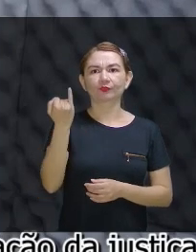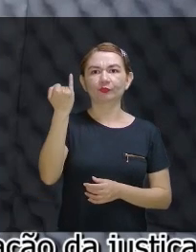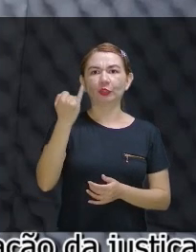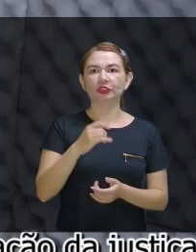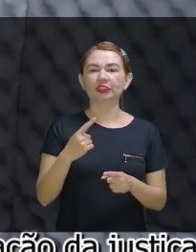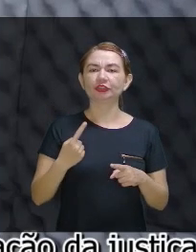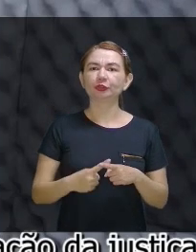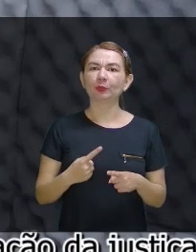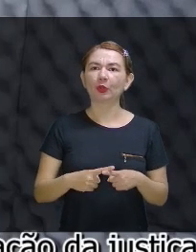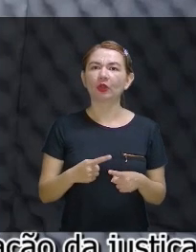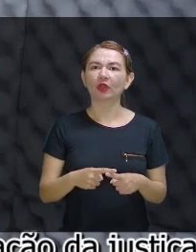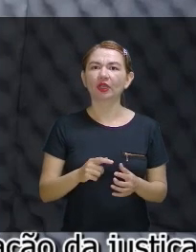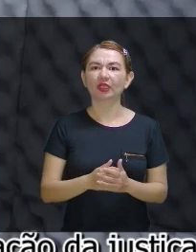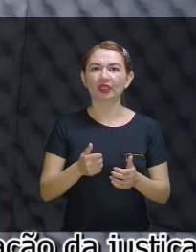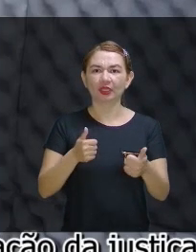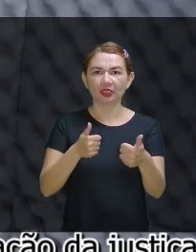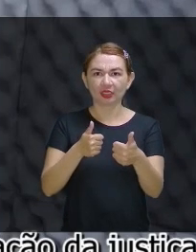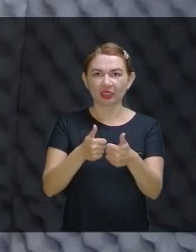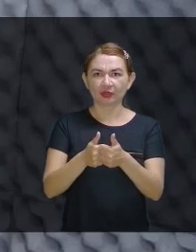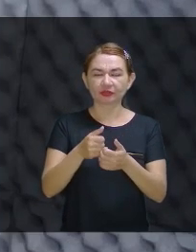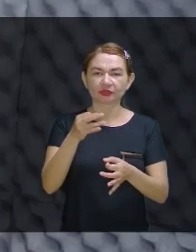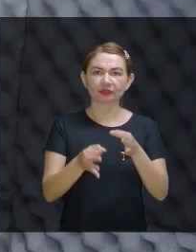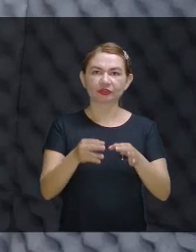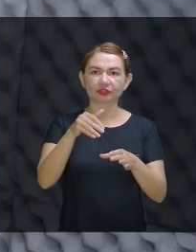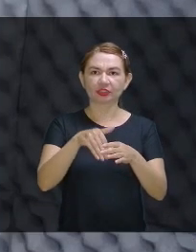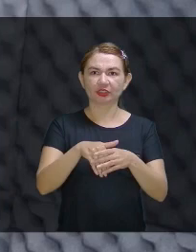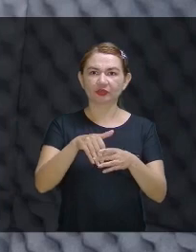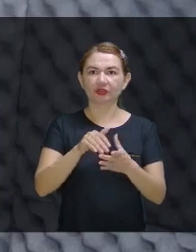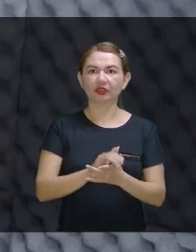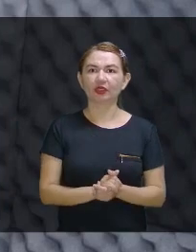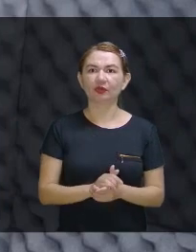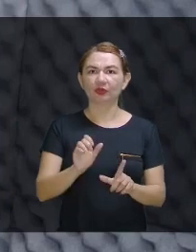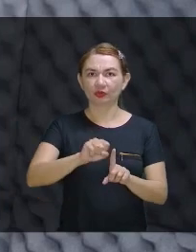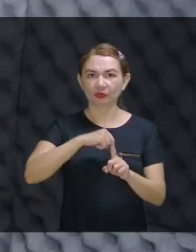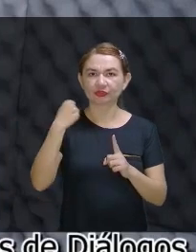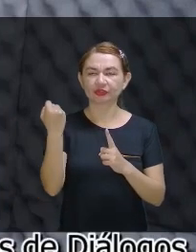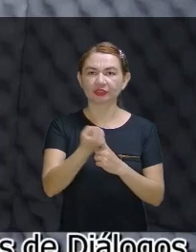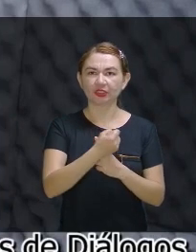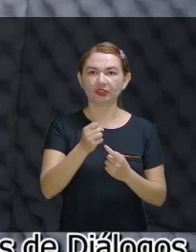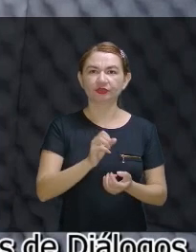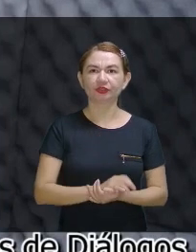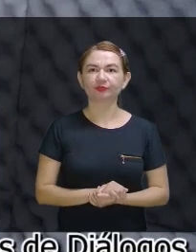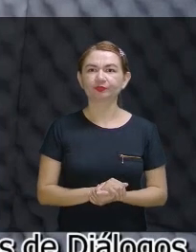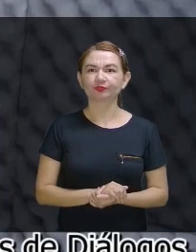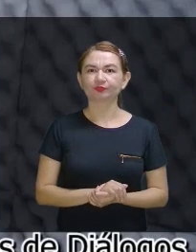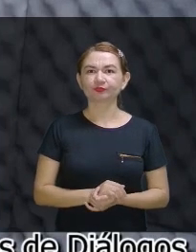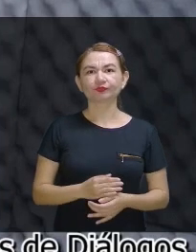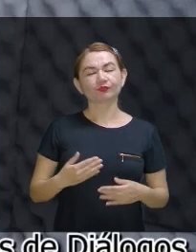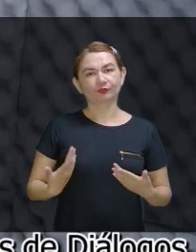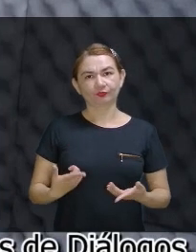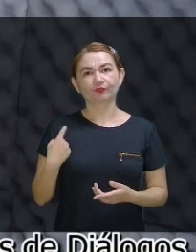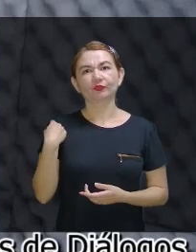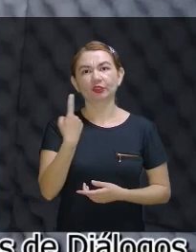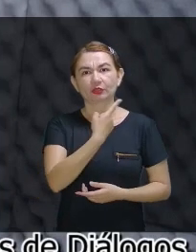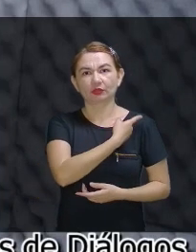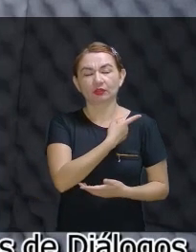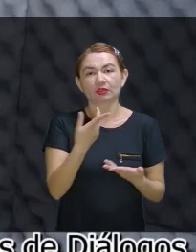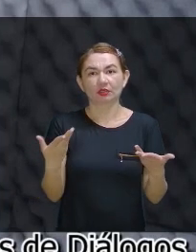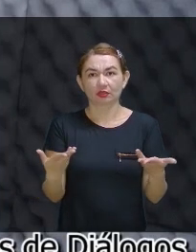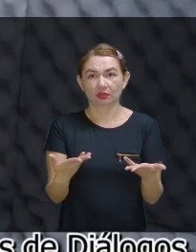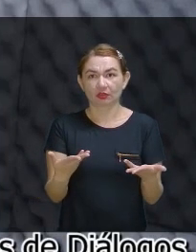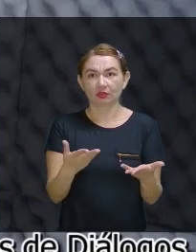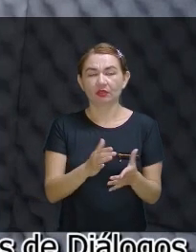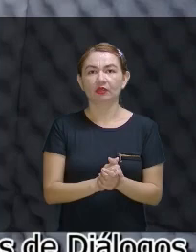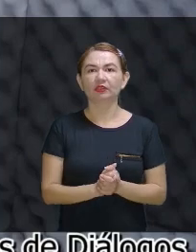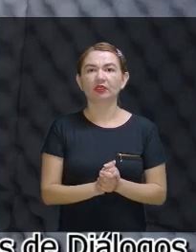na desembargadora Vanderlei Terezinha. Justiça eleitoral com a sociedade. Então, nós realizamos recentemente esse